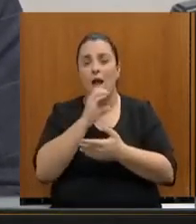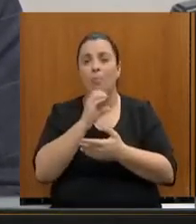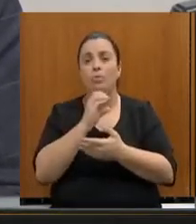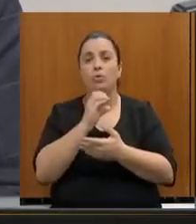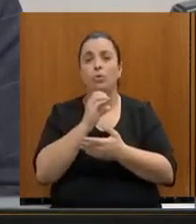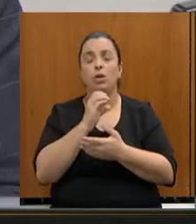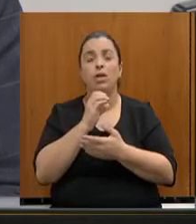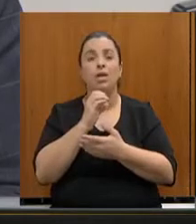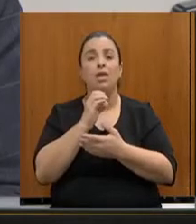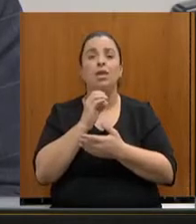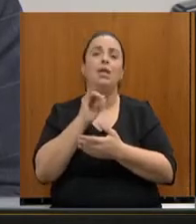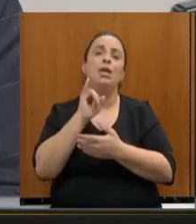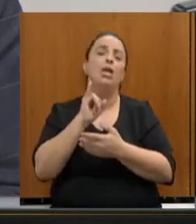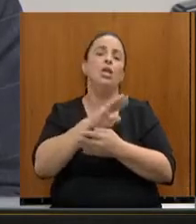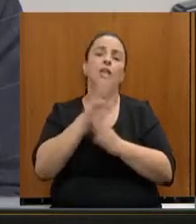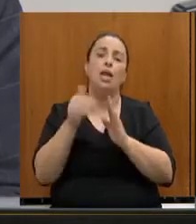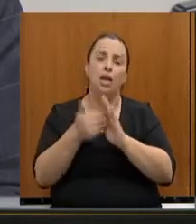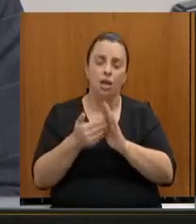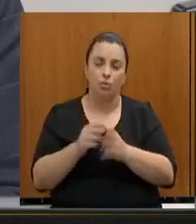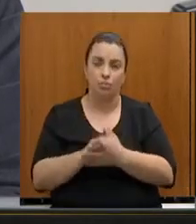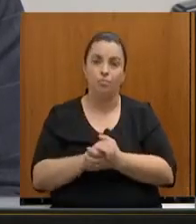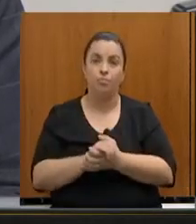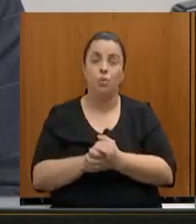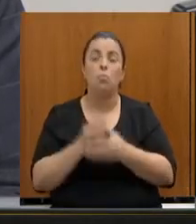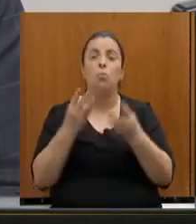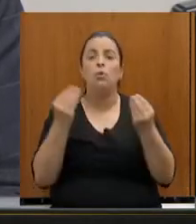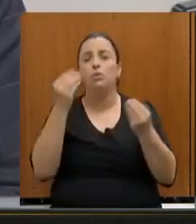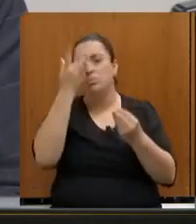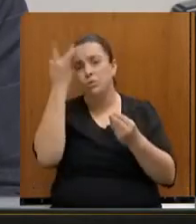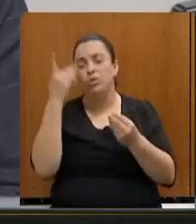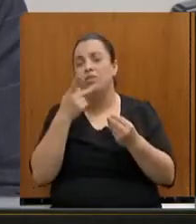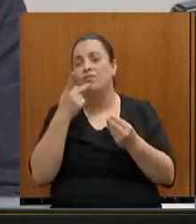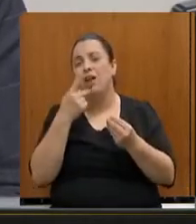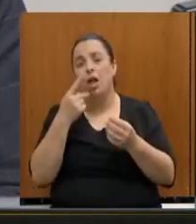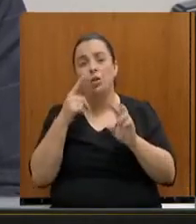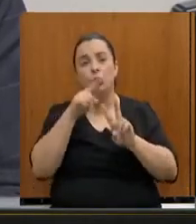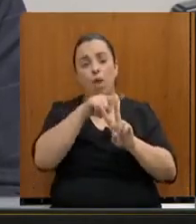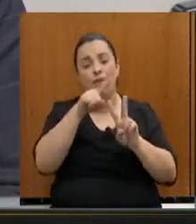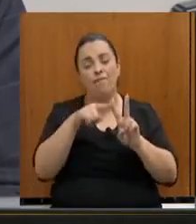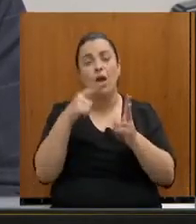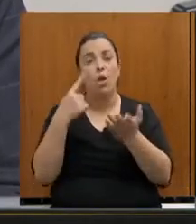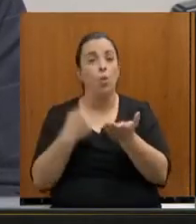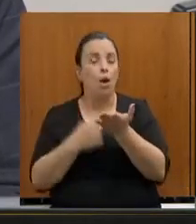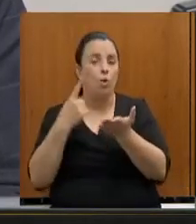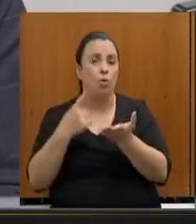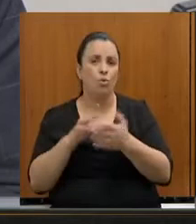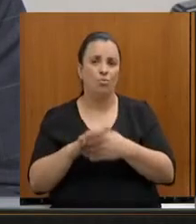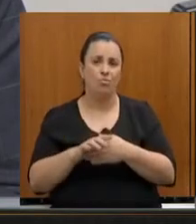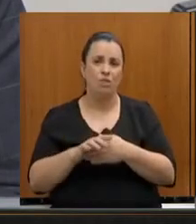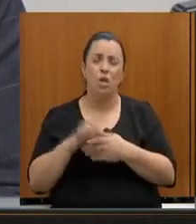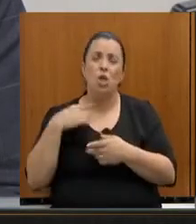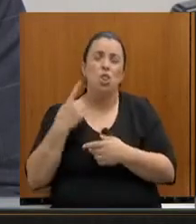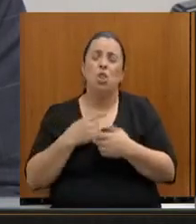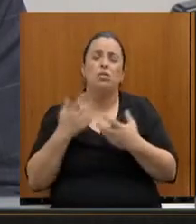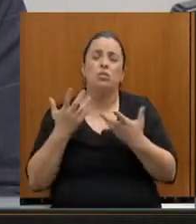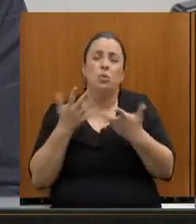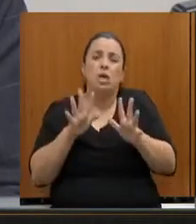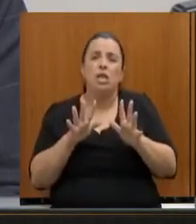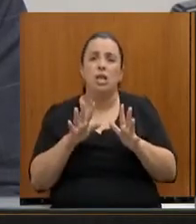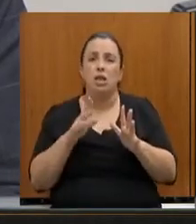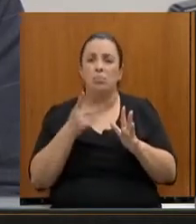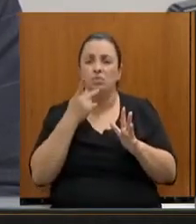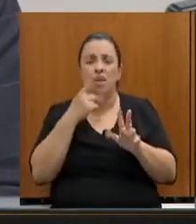aqui várias pessoas falar sobre o acordo da Vale e nós não queríamos estar discutindo aqui a cor no a